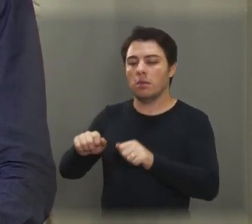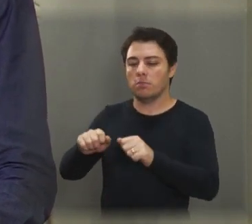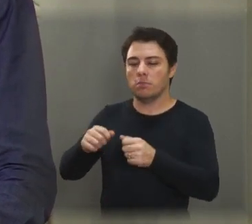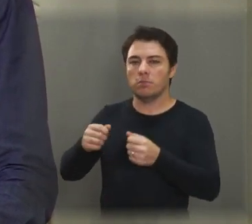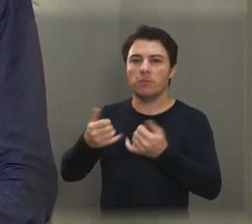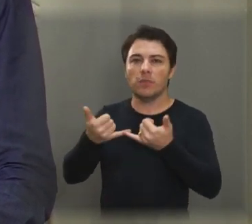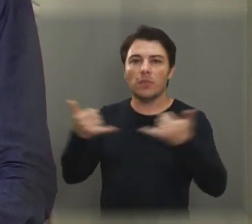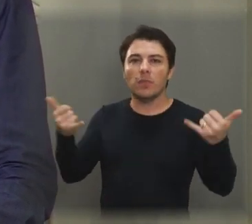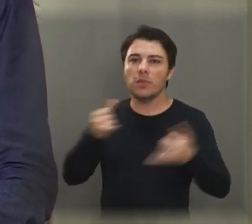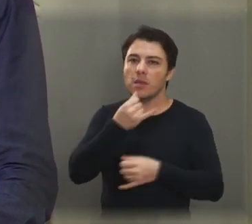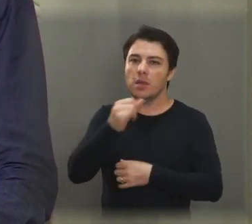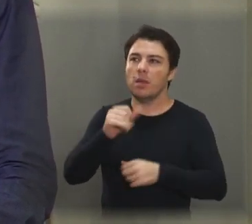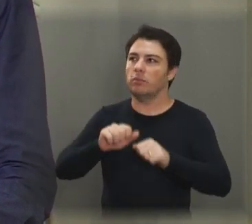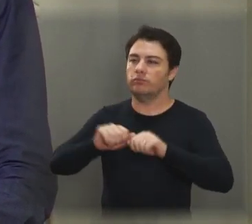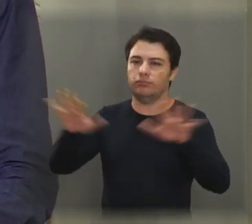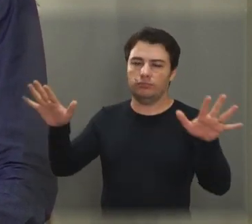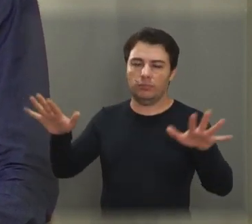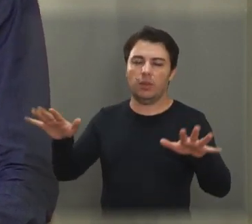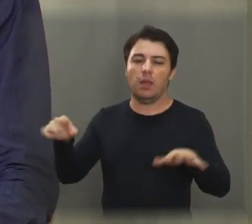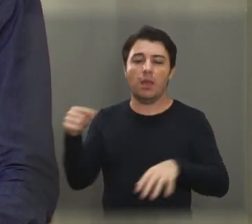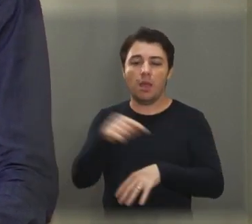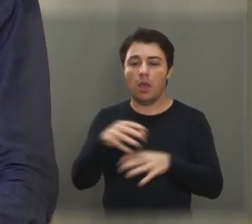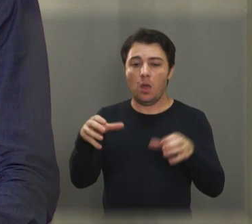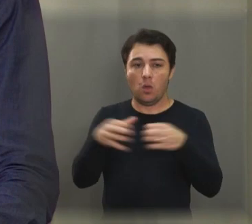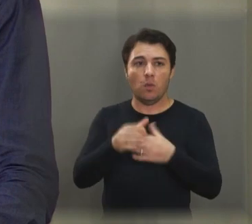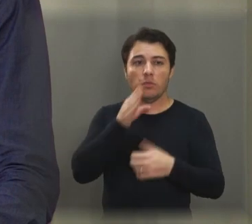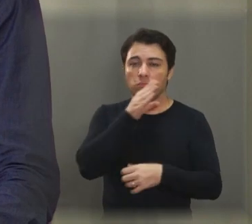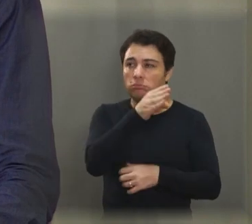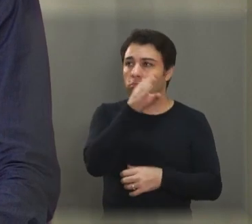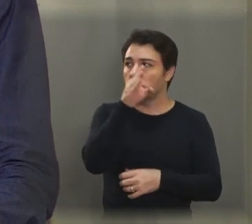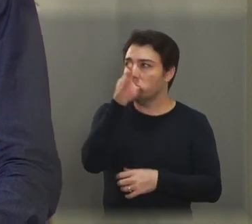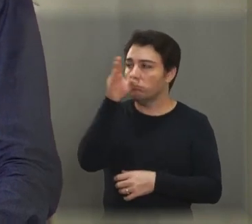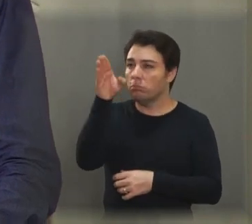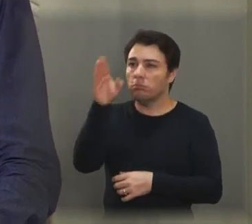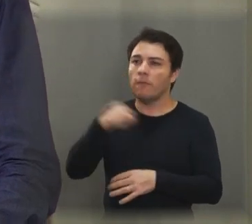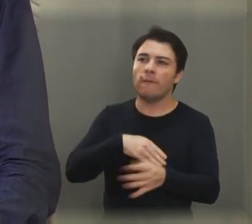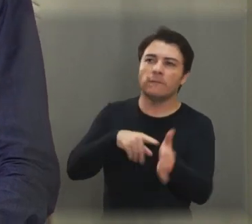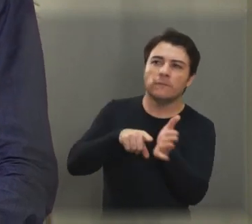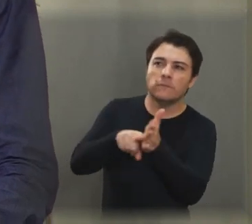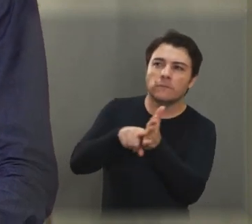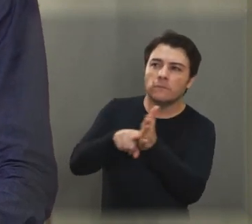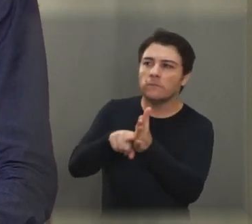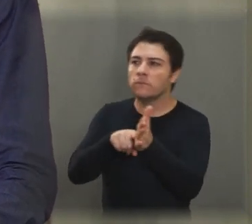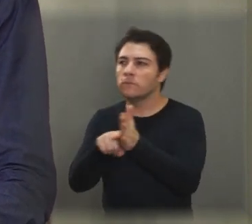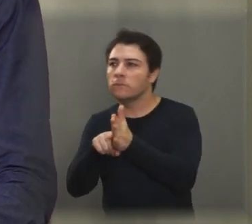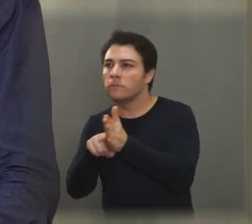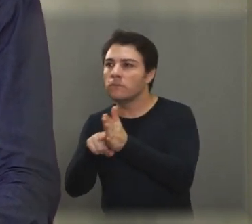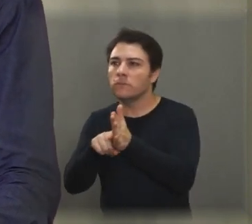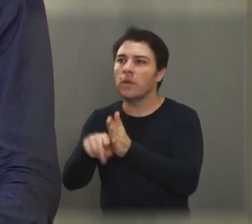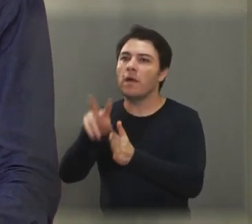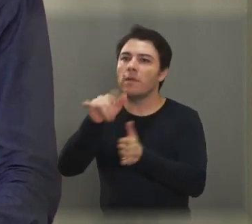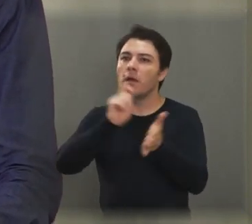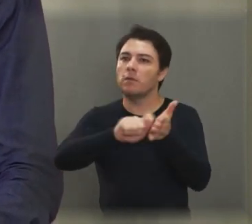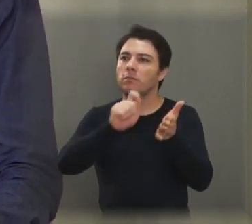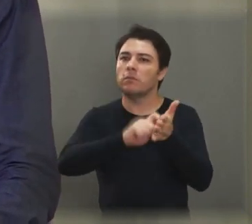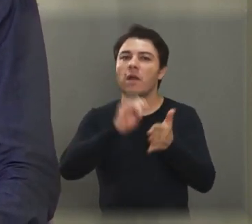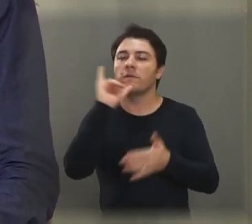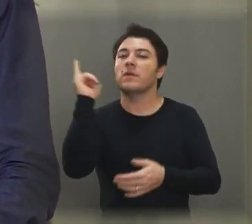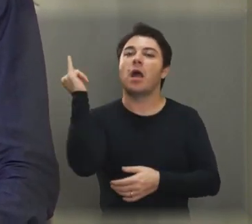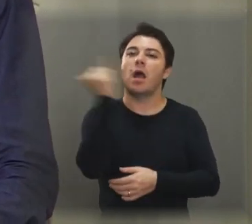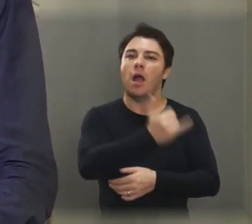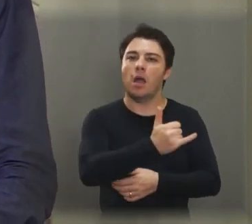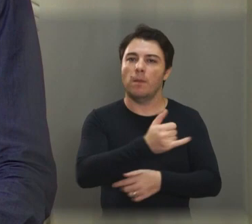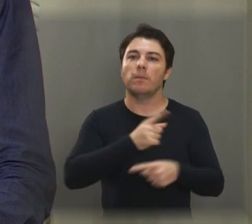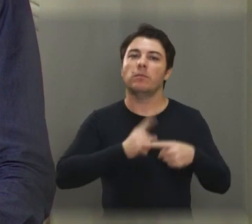aonde possuem ocupantes essa as equipes elas vão a Campo avalia uma necessidade de notificar o ocupante